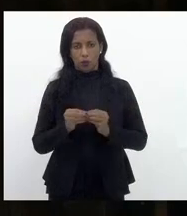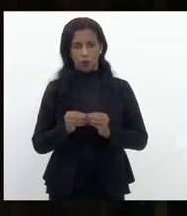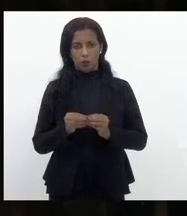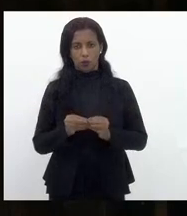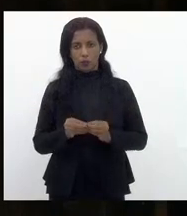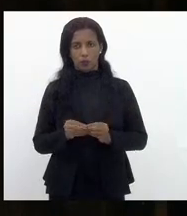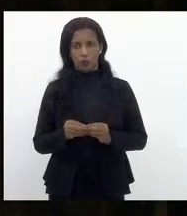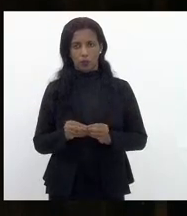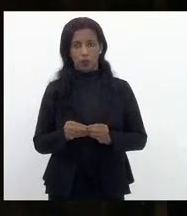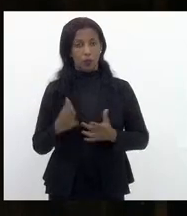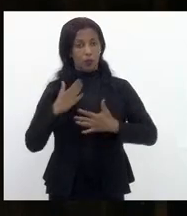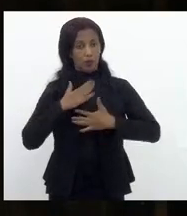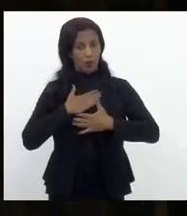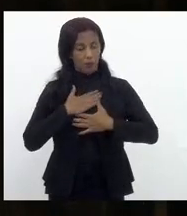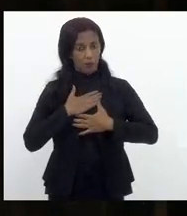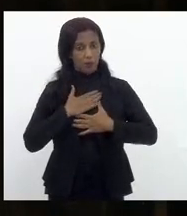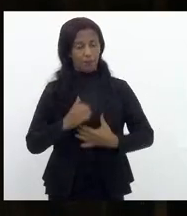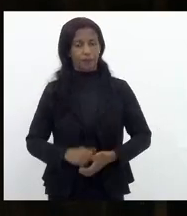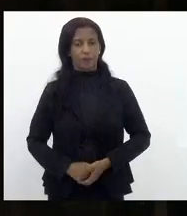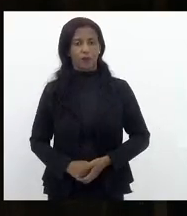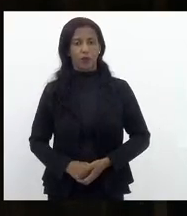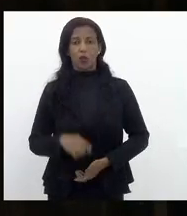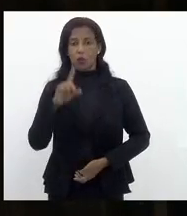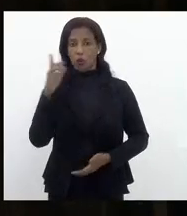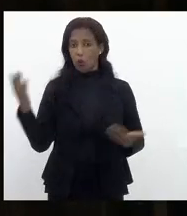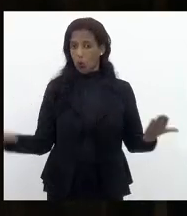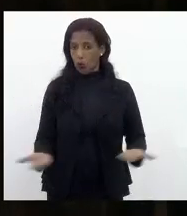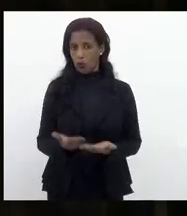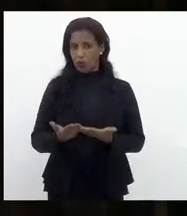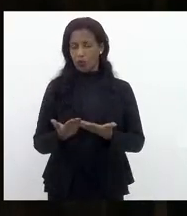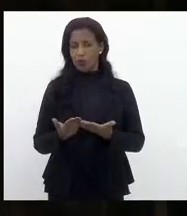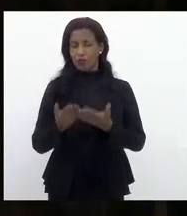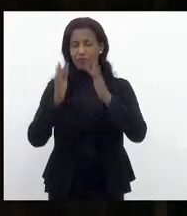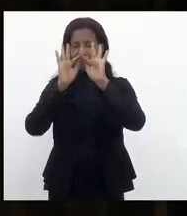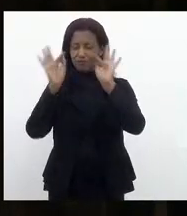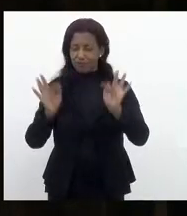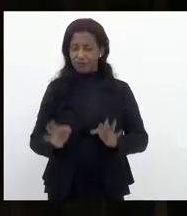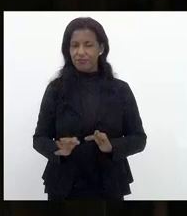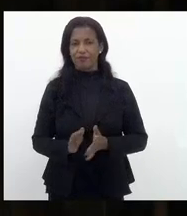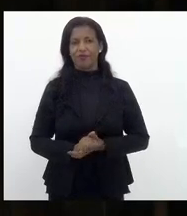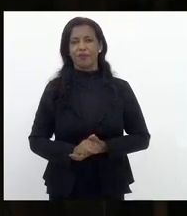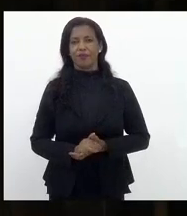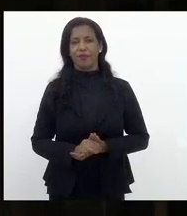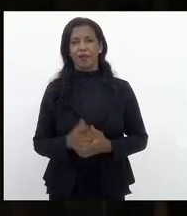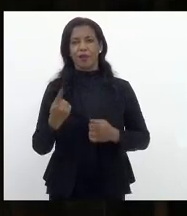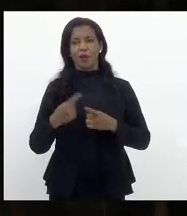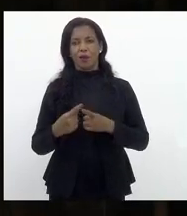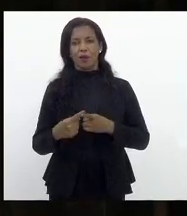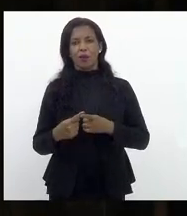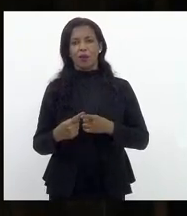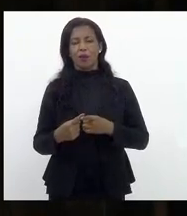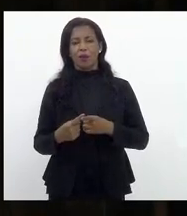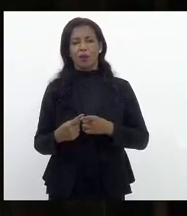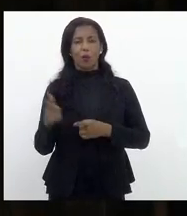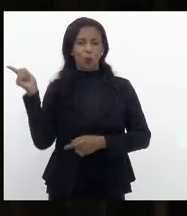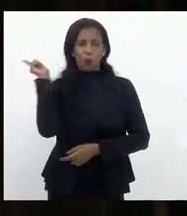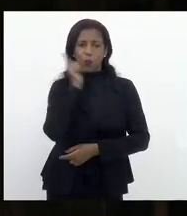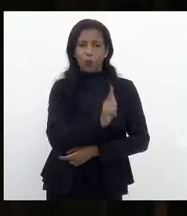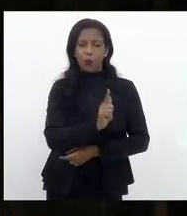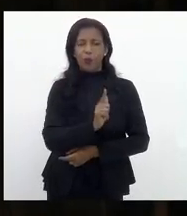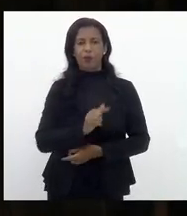pelo menos do que cabe a mim o dia de hoje feliz por termos podido